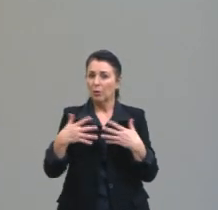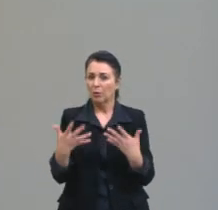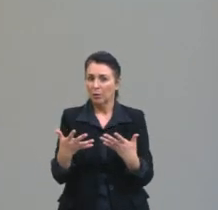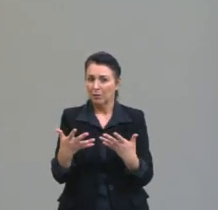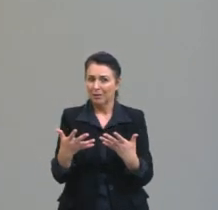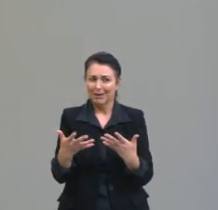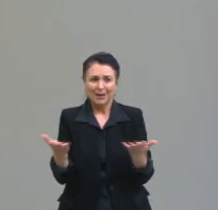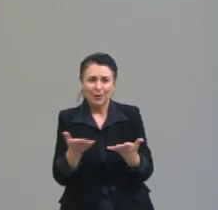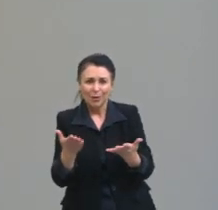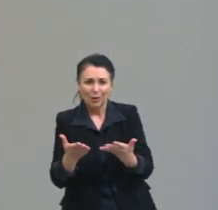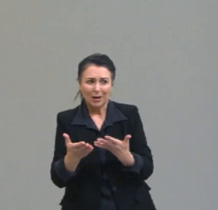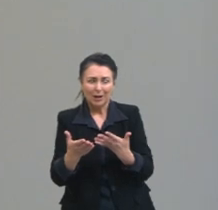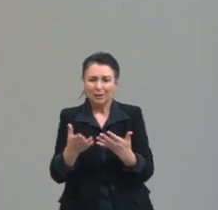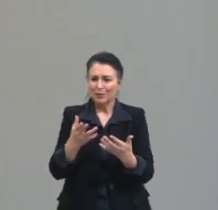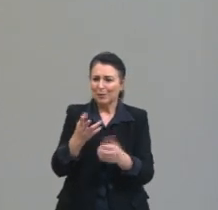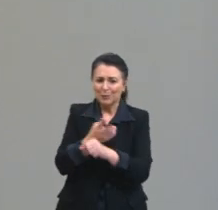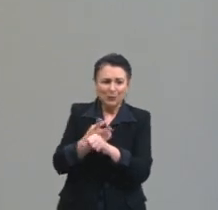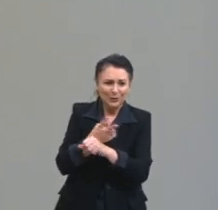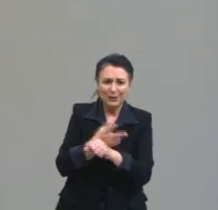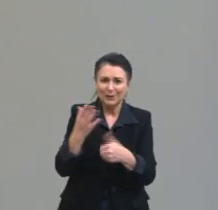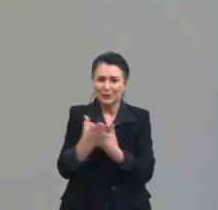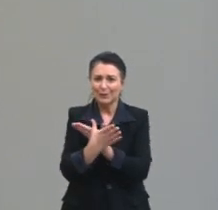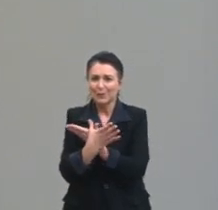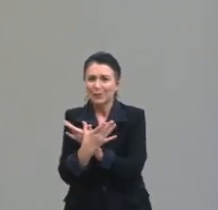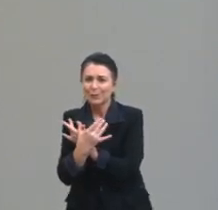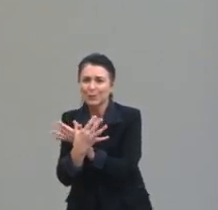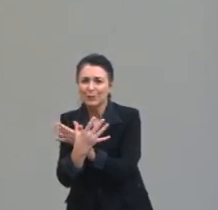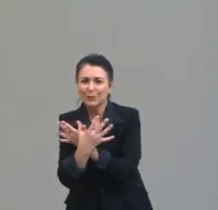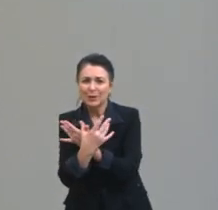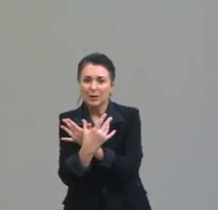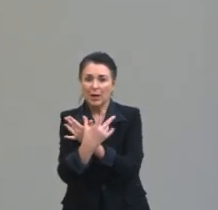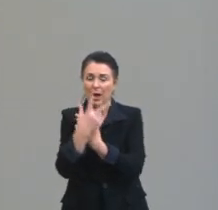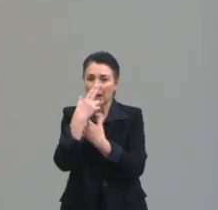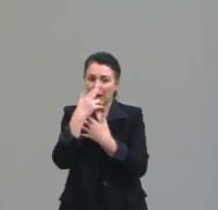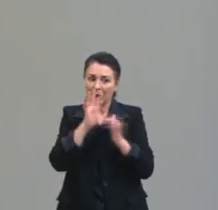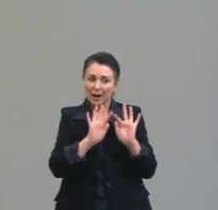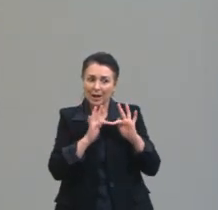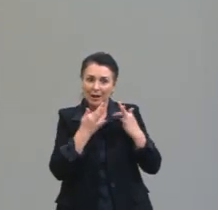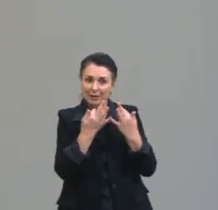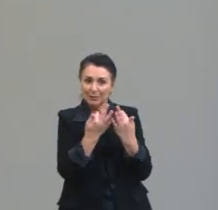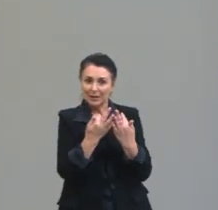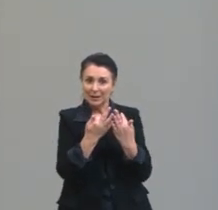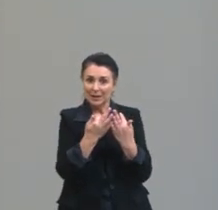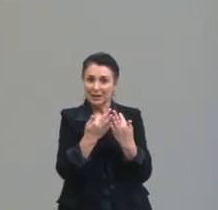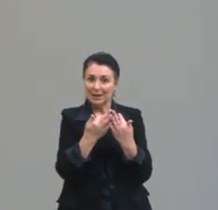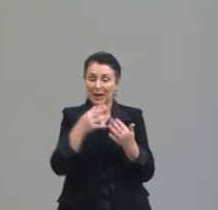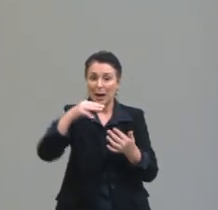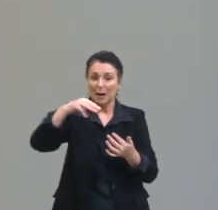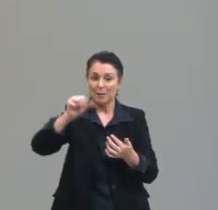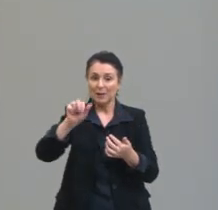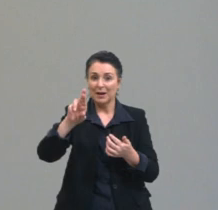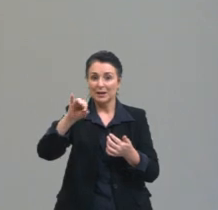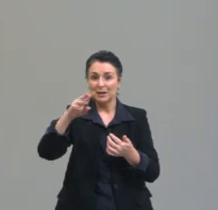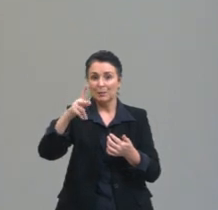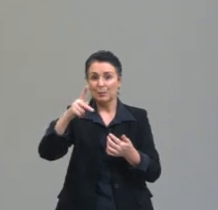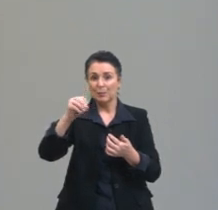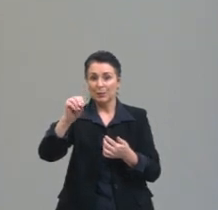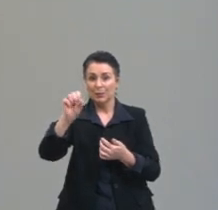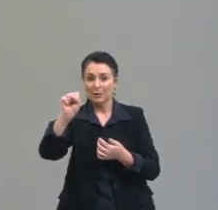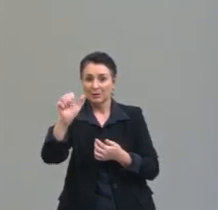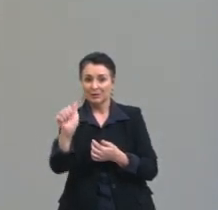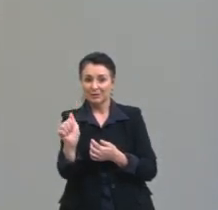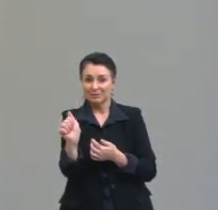desespera não acha borboleta ali já se desespero agora o boleto é bem aparentado com a mariposa a gente elas fazem parte do grupo das lepidópteros